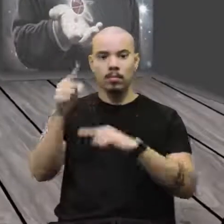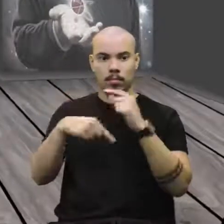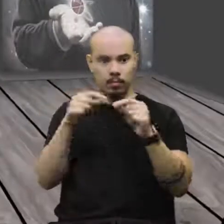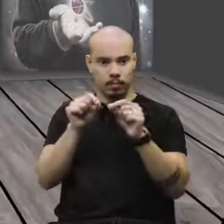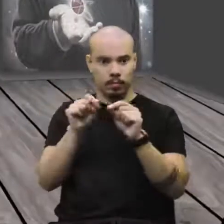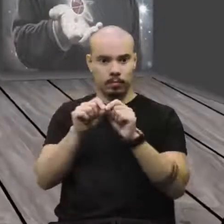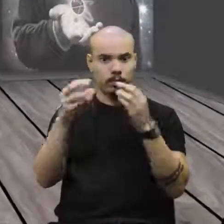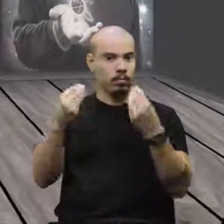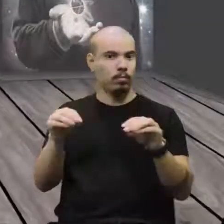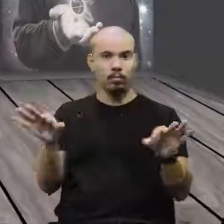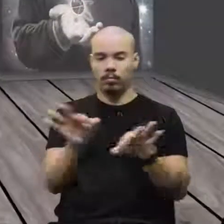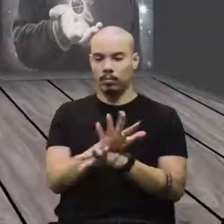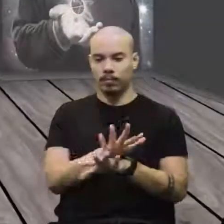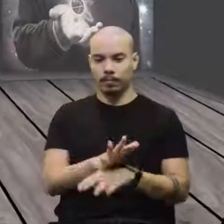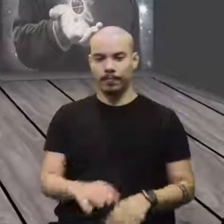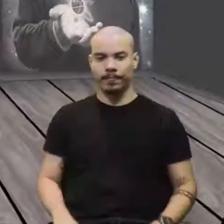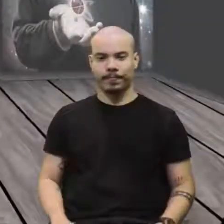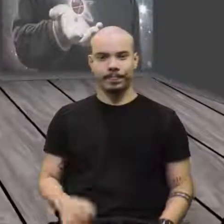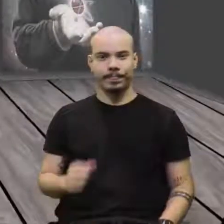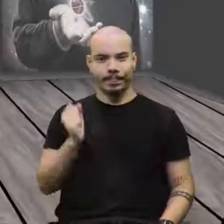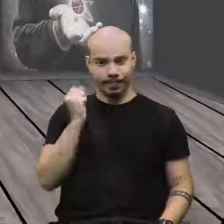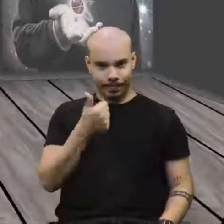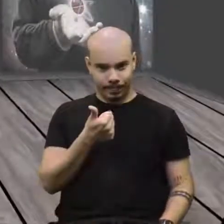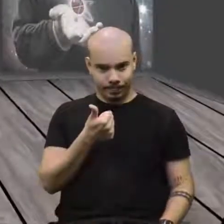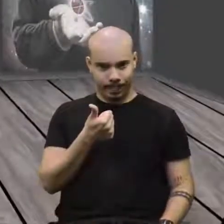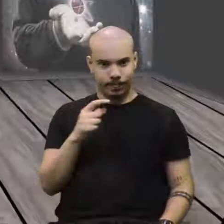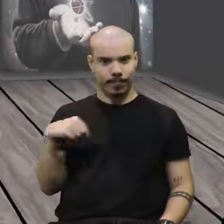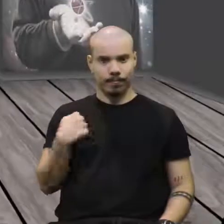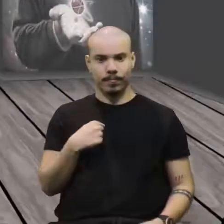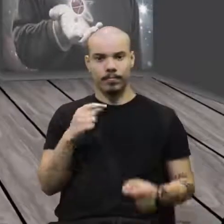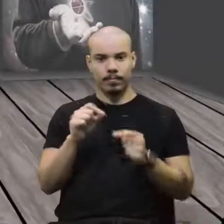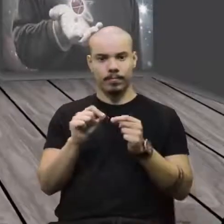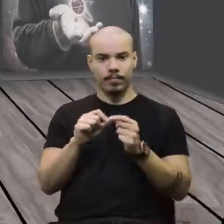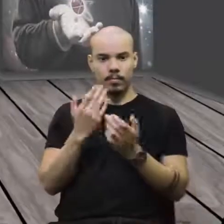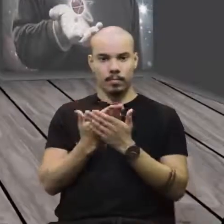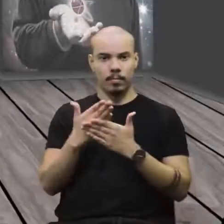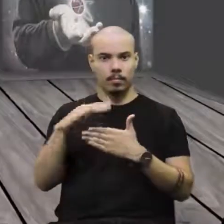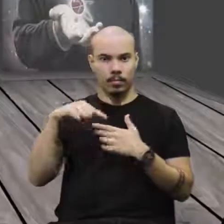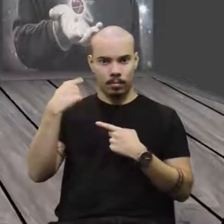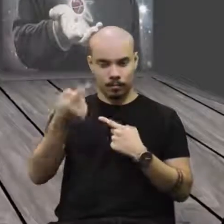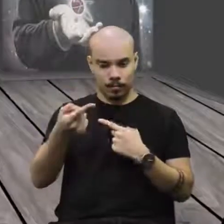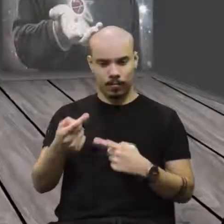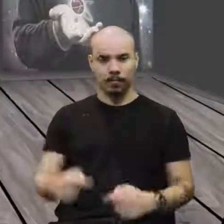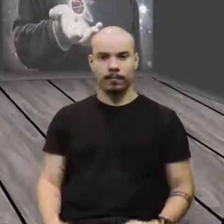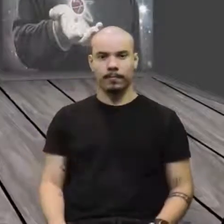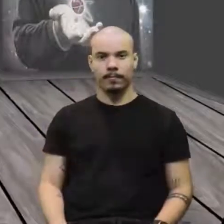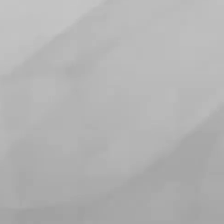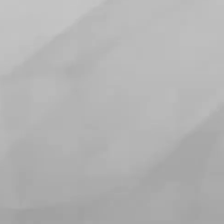Então, beleza. Nós nos vemos aí até a próxima aula.